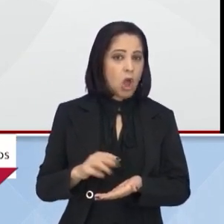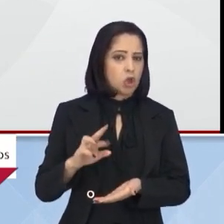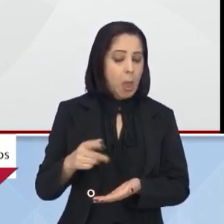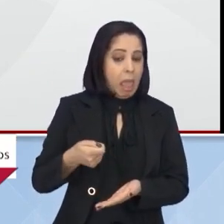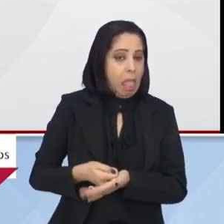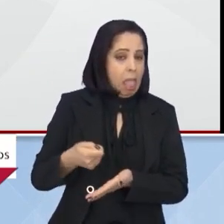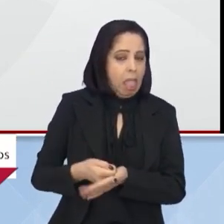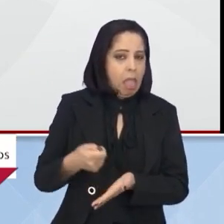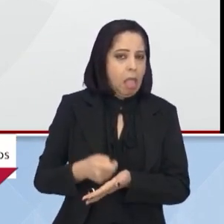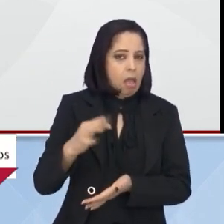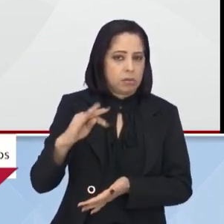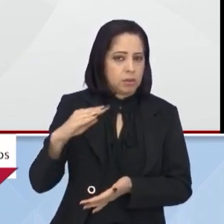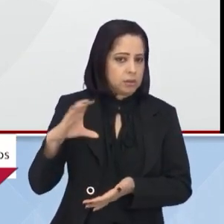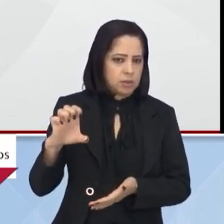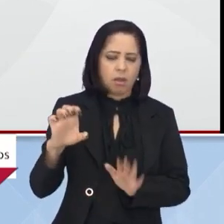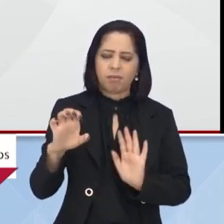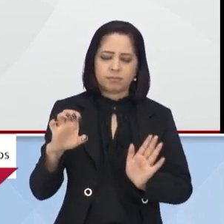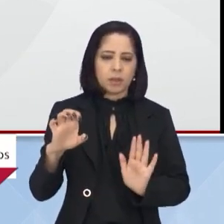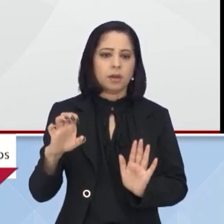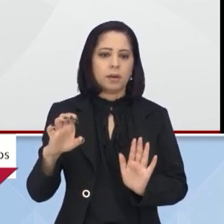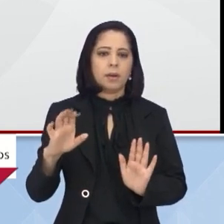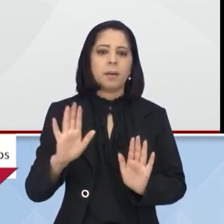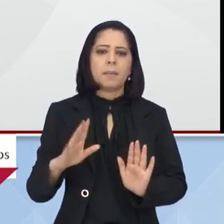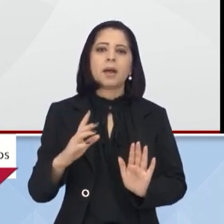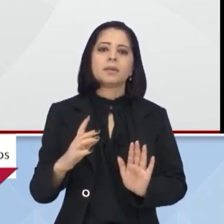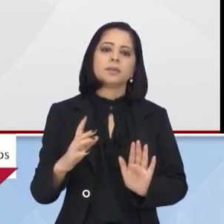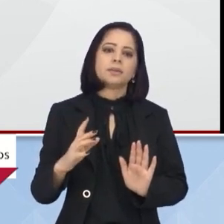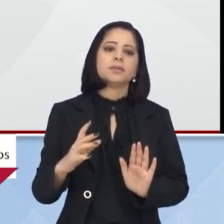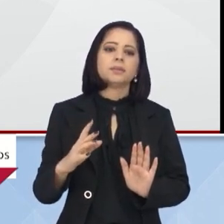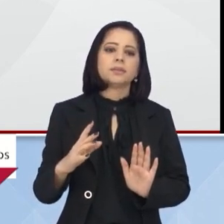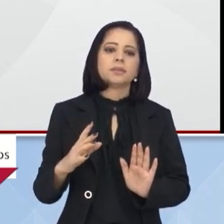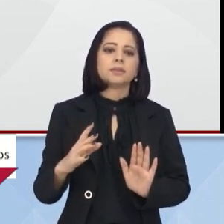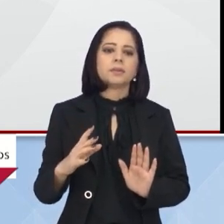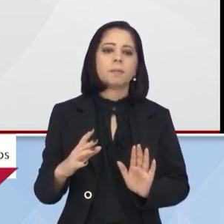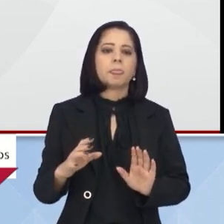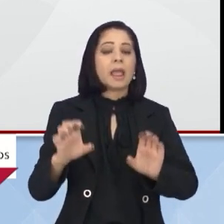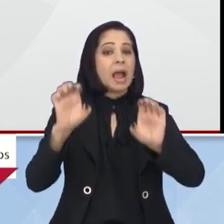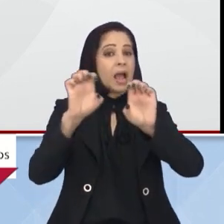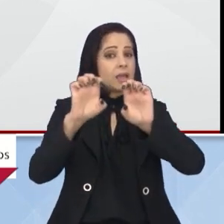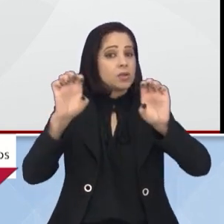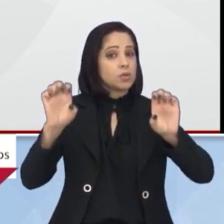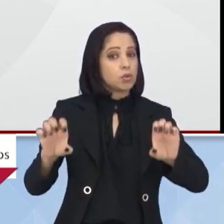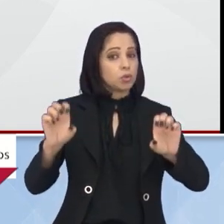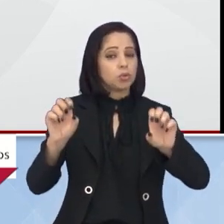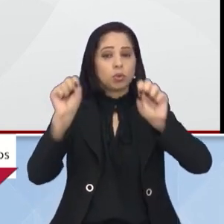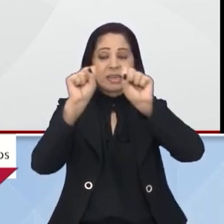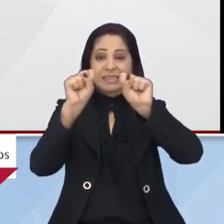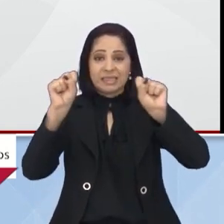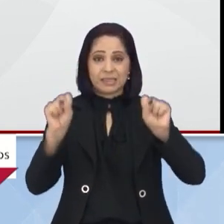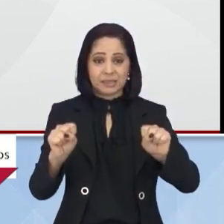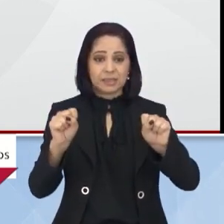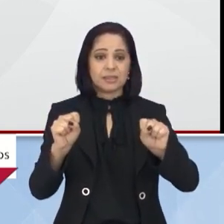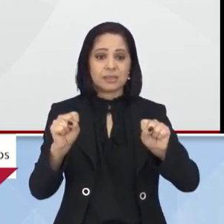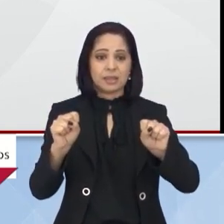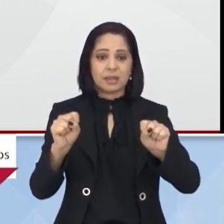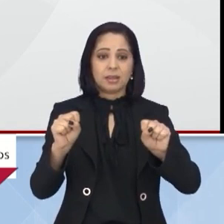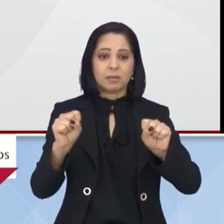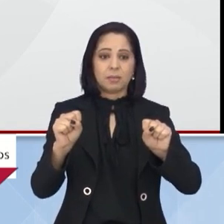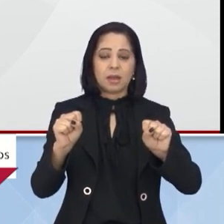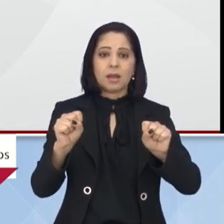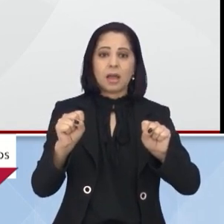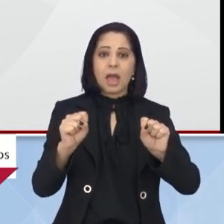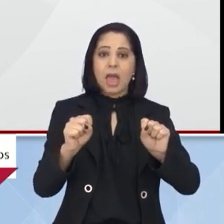recentemente né nas instruções normativas mas a a questão da estruturação do sistema de custos é uma exigência da norma